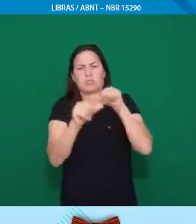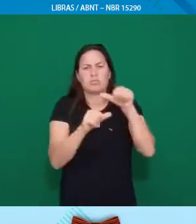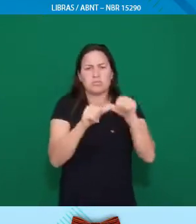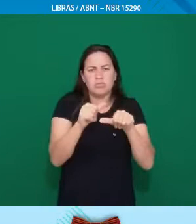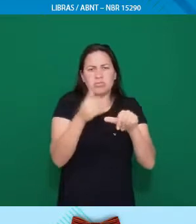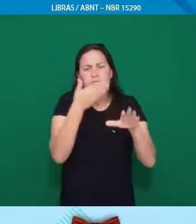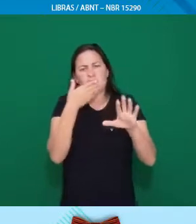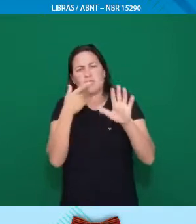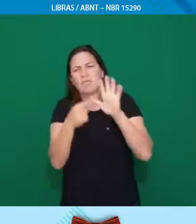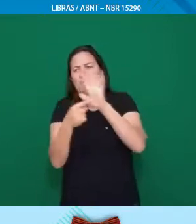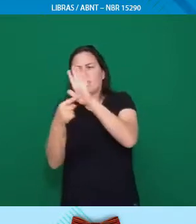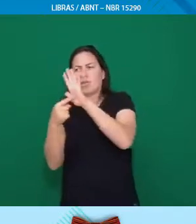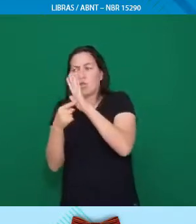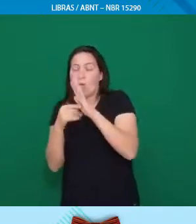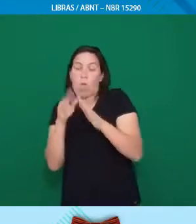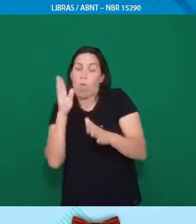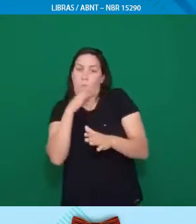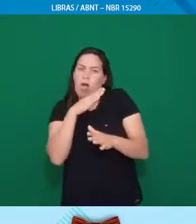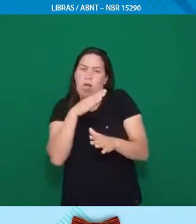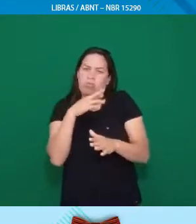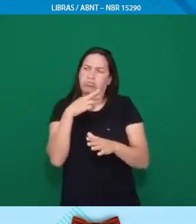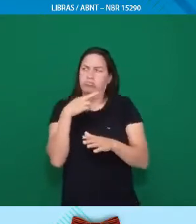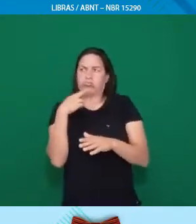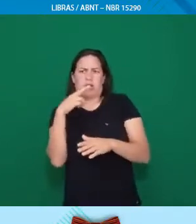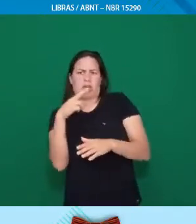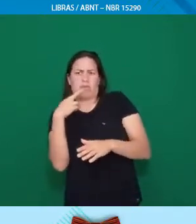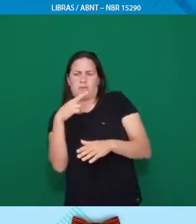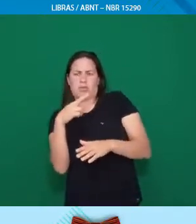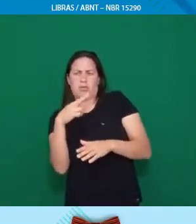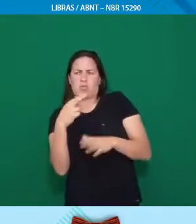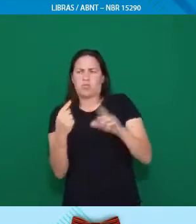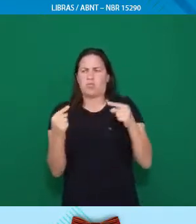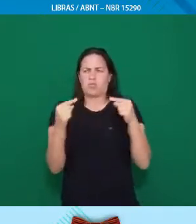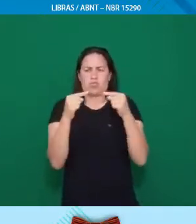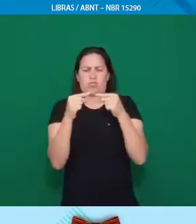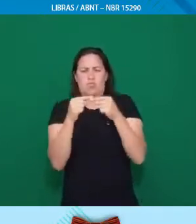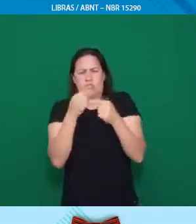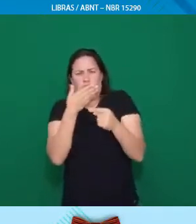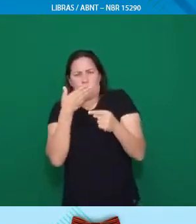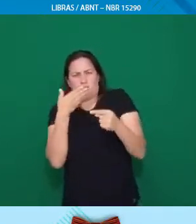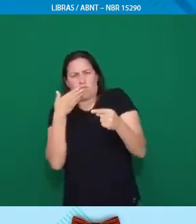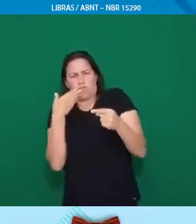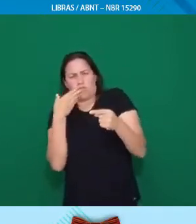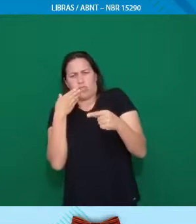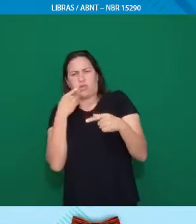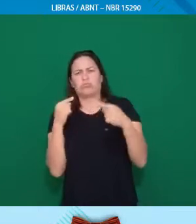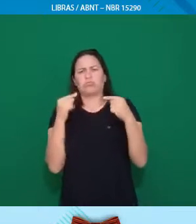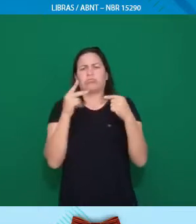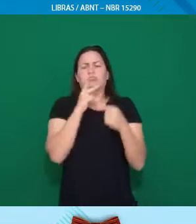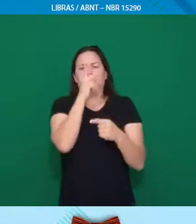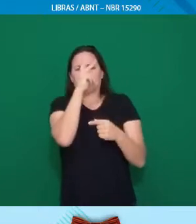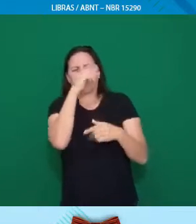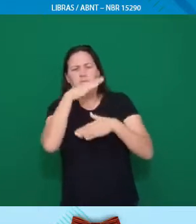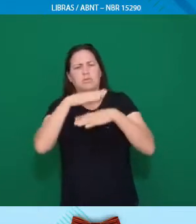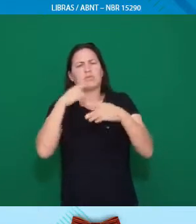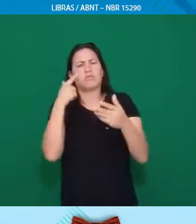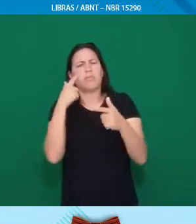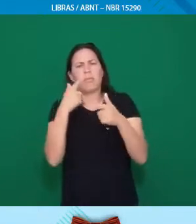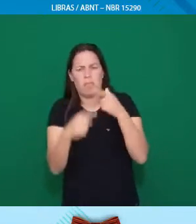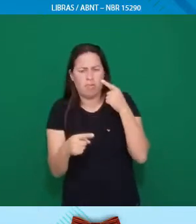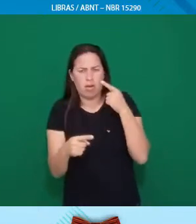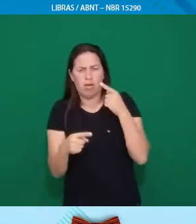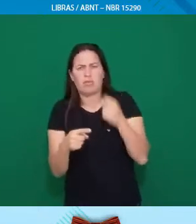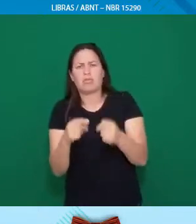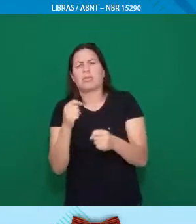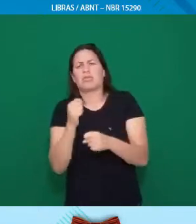possibilidade de apresentar sugestões e críticas o principal objetivo é fortalecer as boas ações e corrigir as falhas